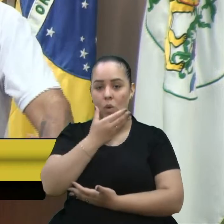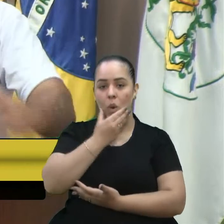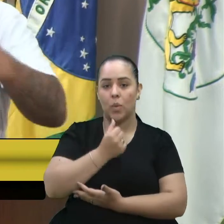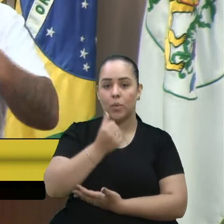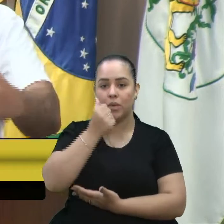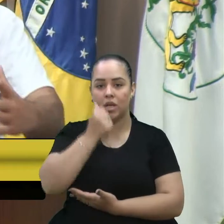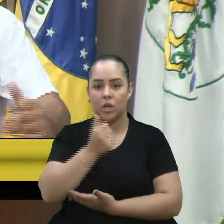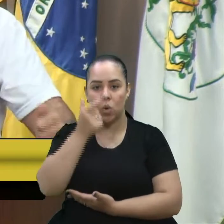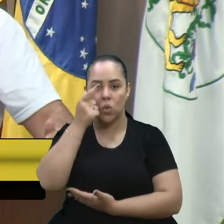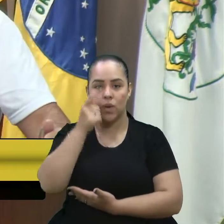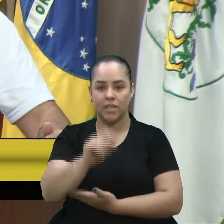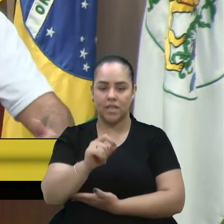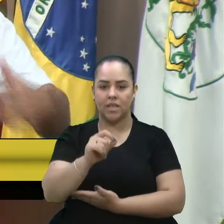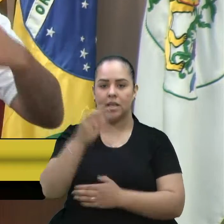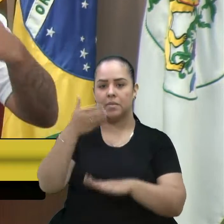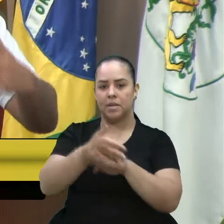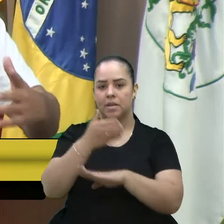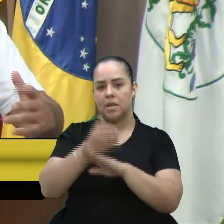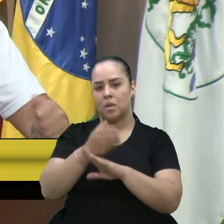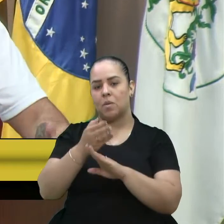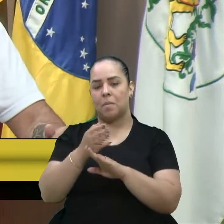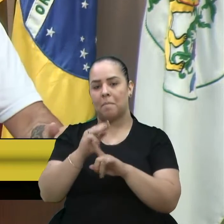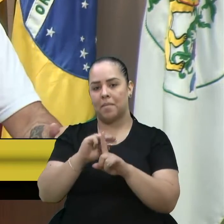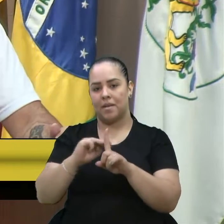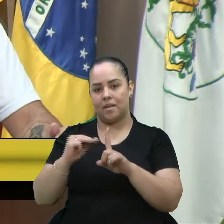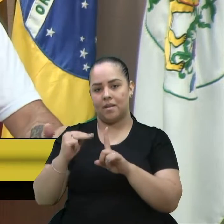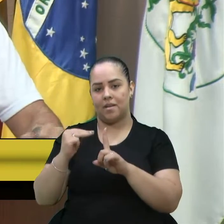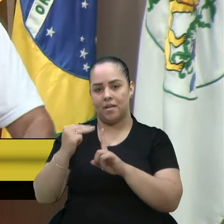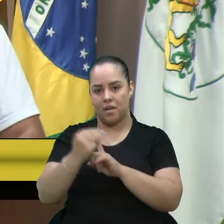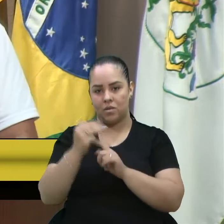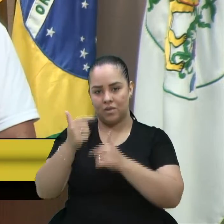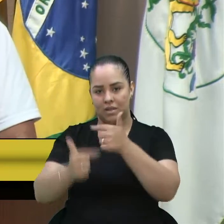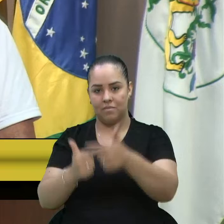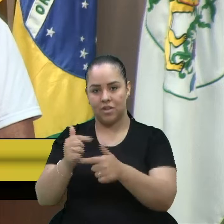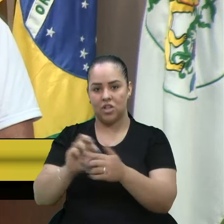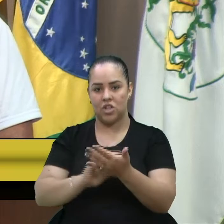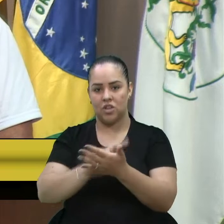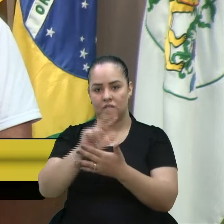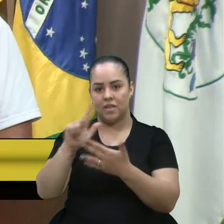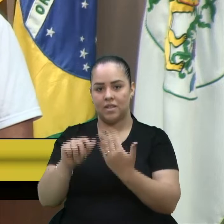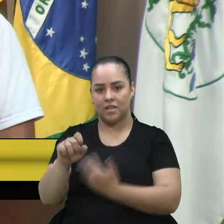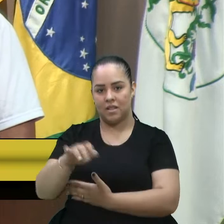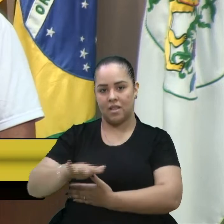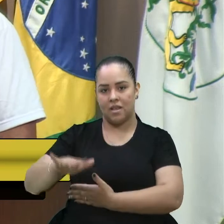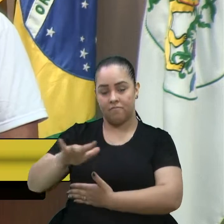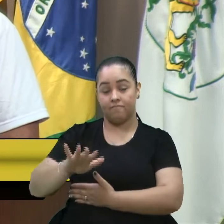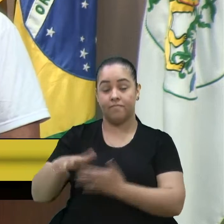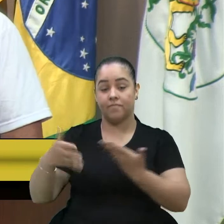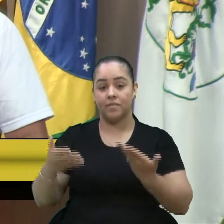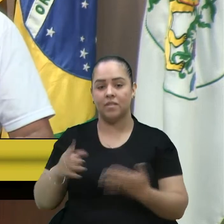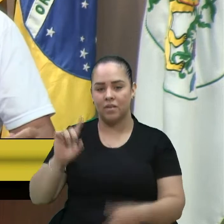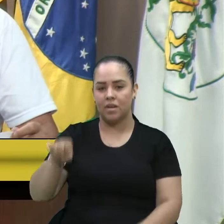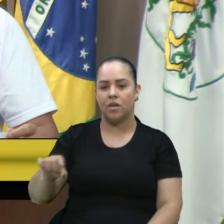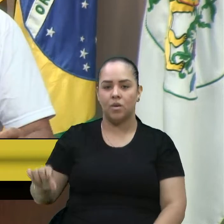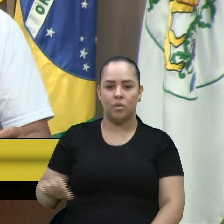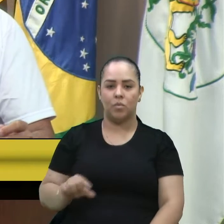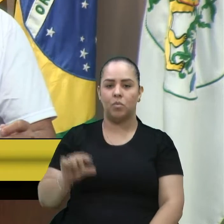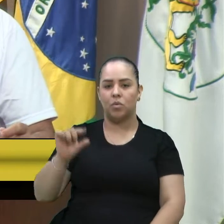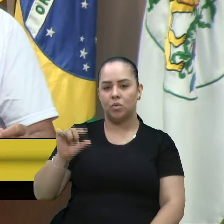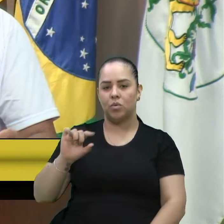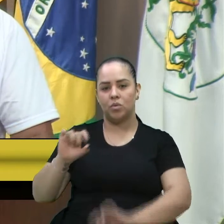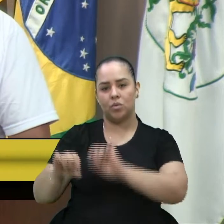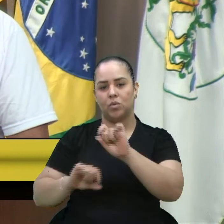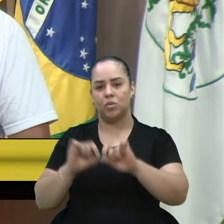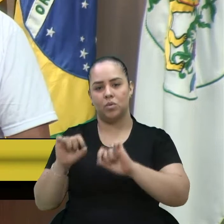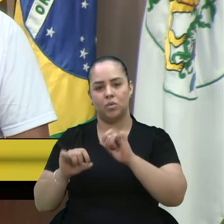possam se colocar no mercado de trabalho, né, nas diferentes áreas. Então, isso é um pouco também